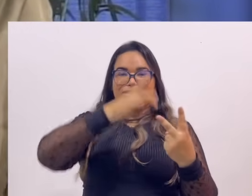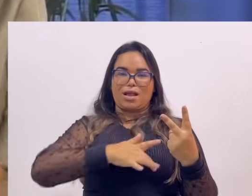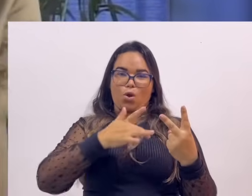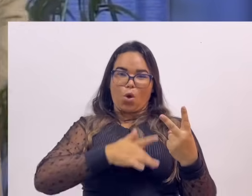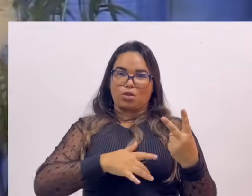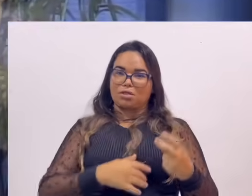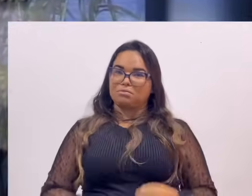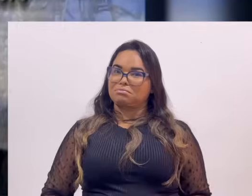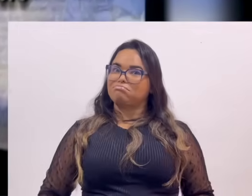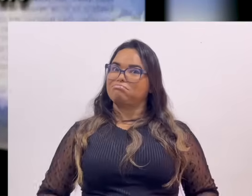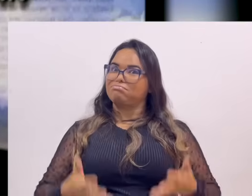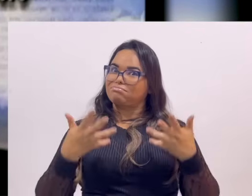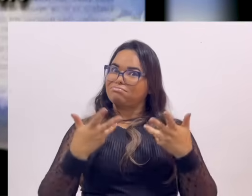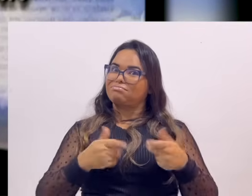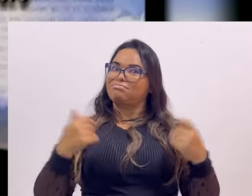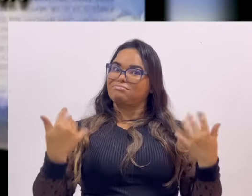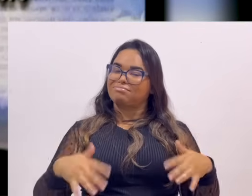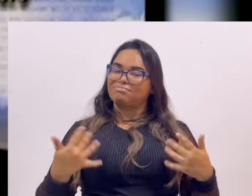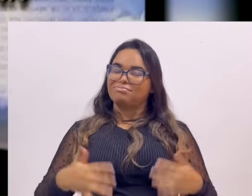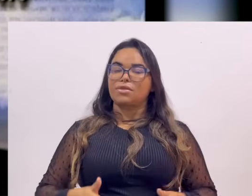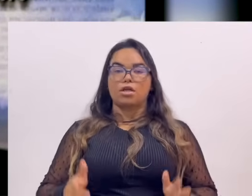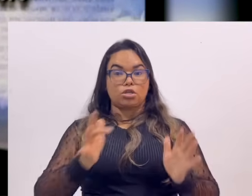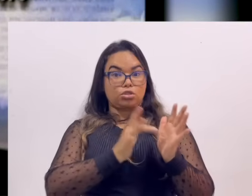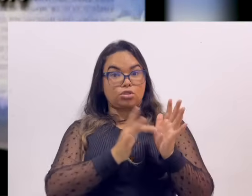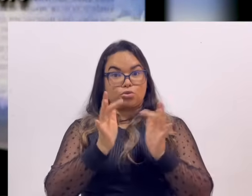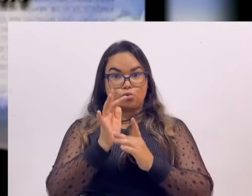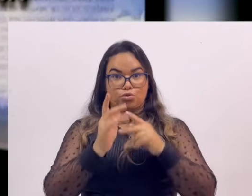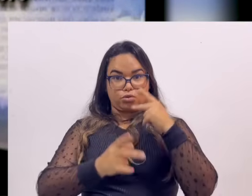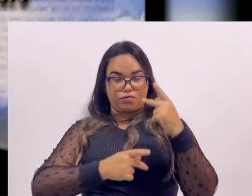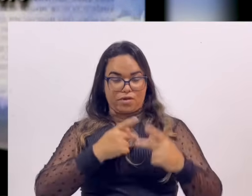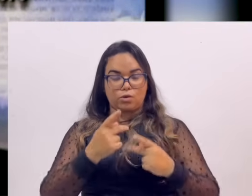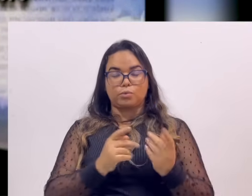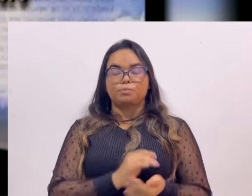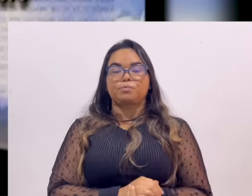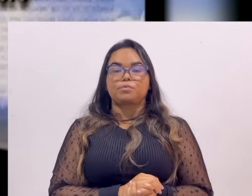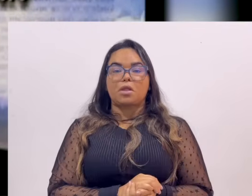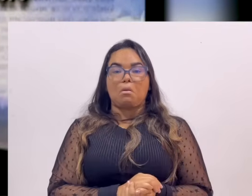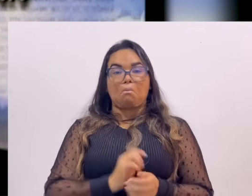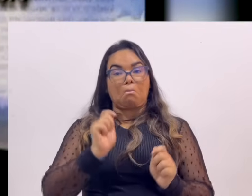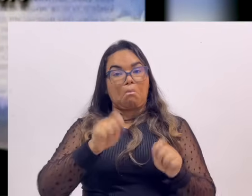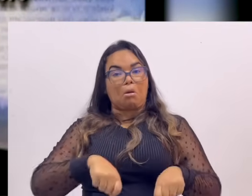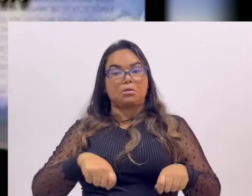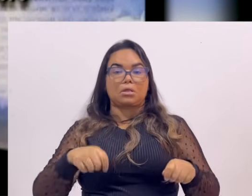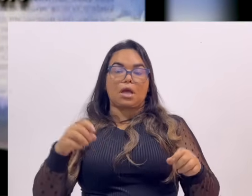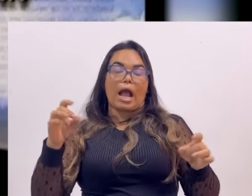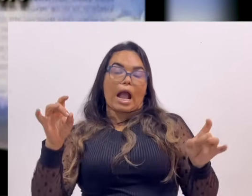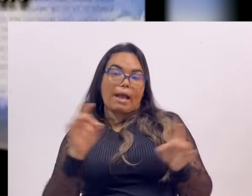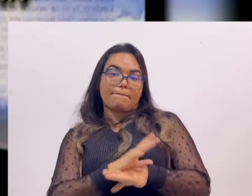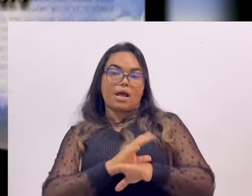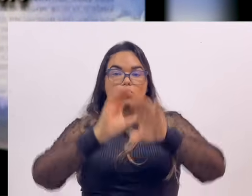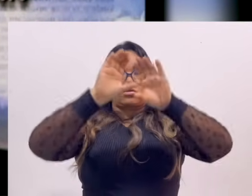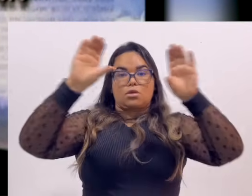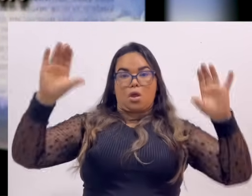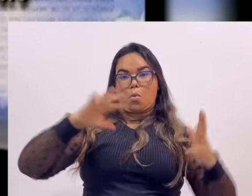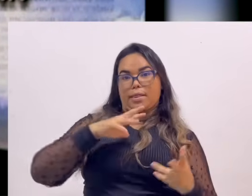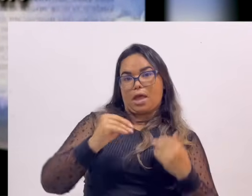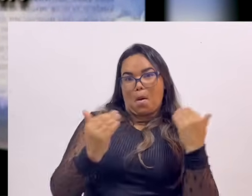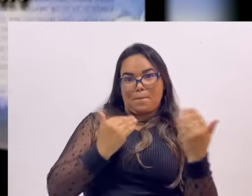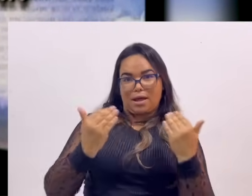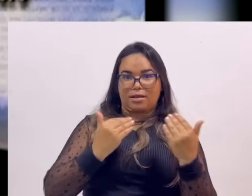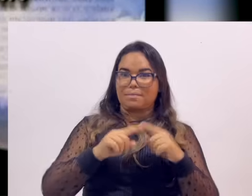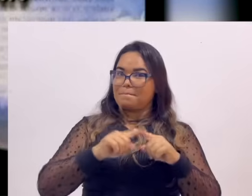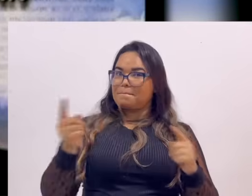Jesus diz, é mais fácil passar o céu e a terra do que cair um tio da lei. Lucas